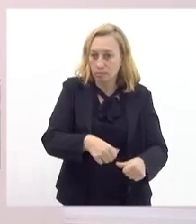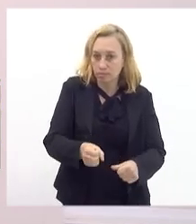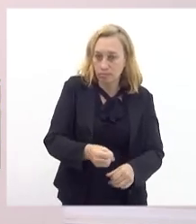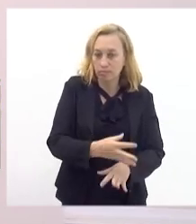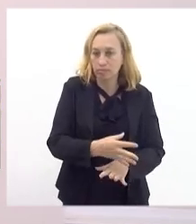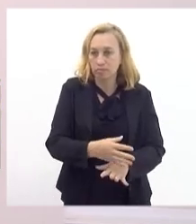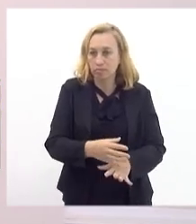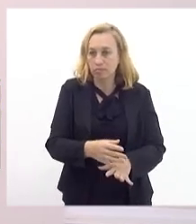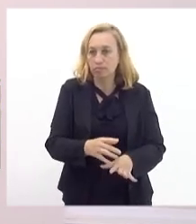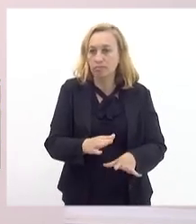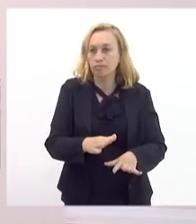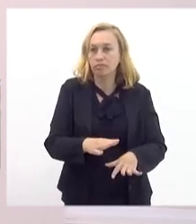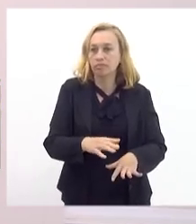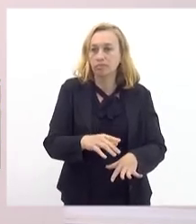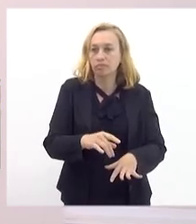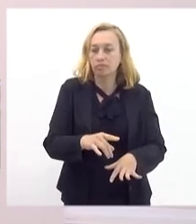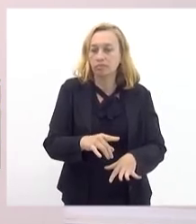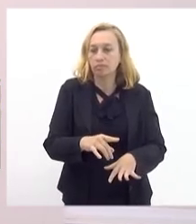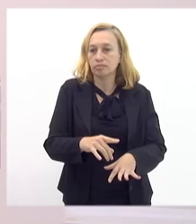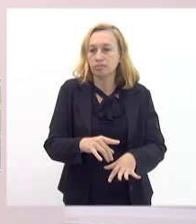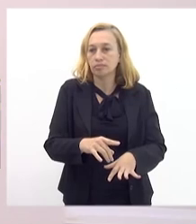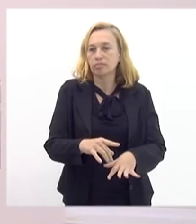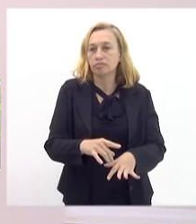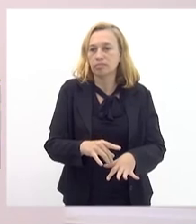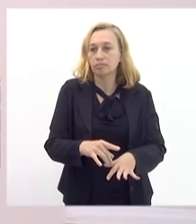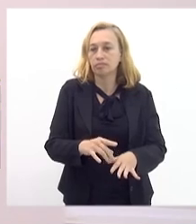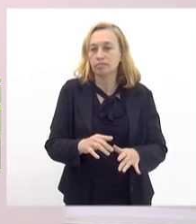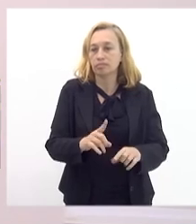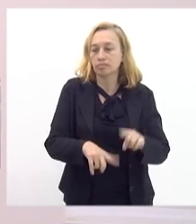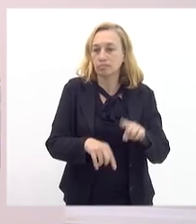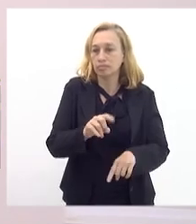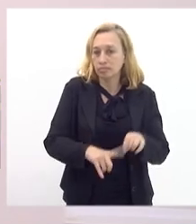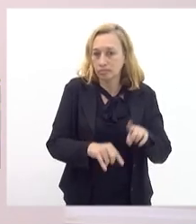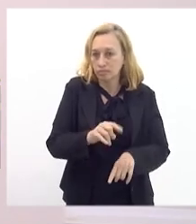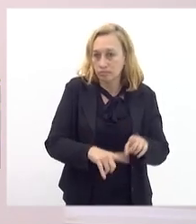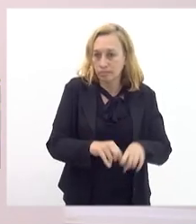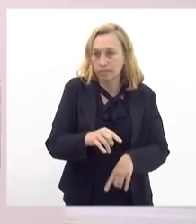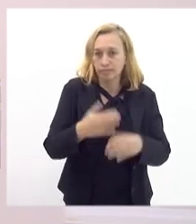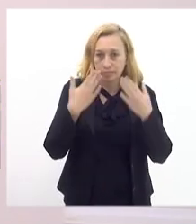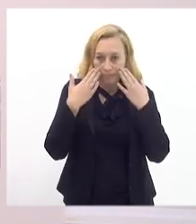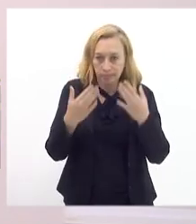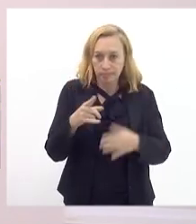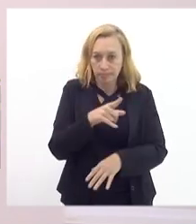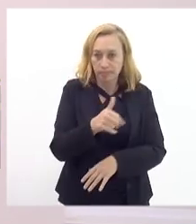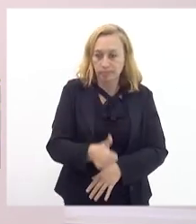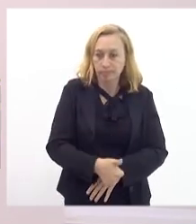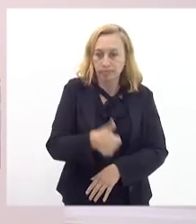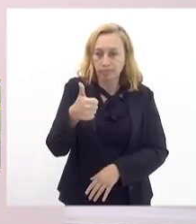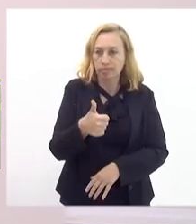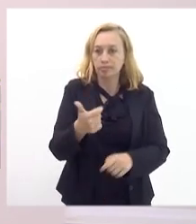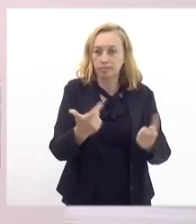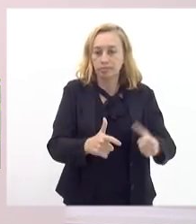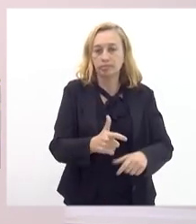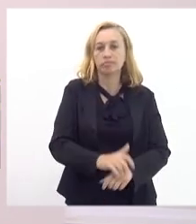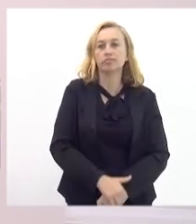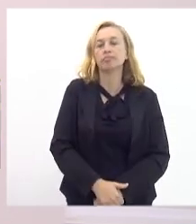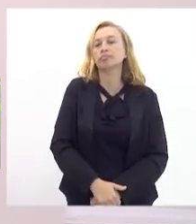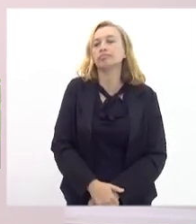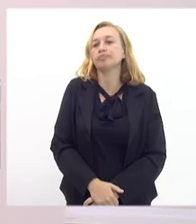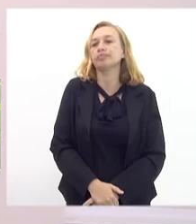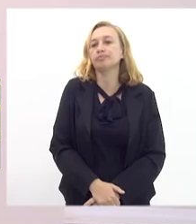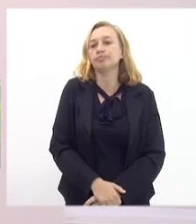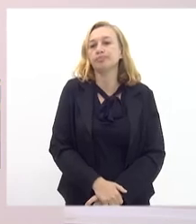pode após a desmobilização da do equipamento seria a foi apresentado parede que seriam é o local mais viável